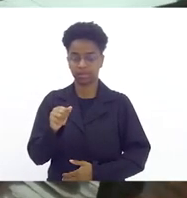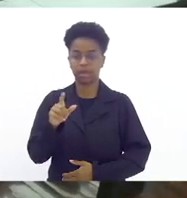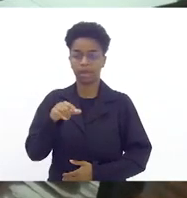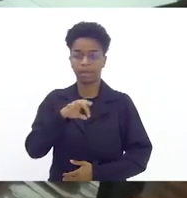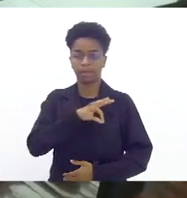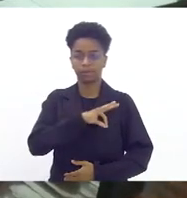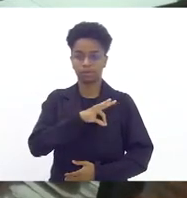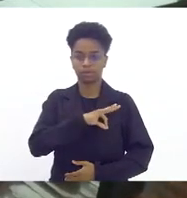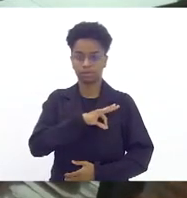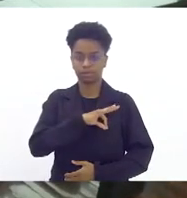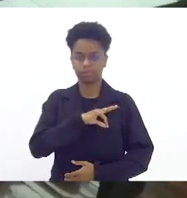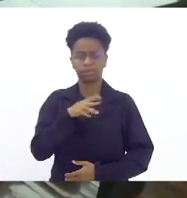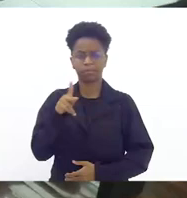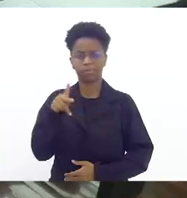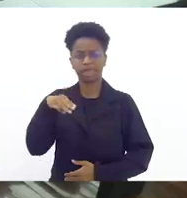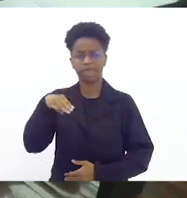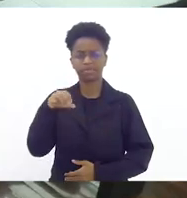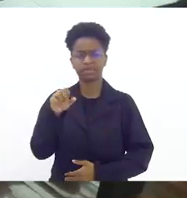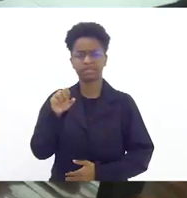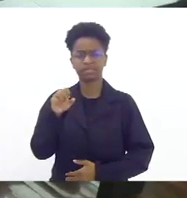PMCG. O que é PMCG?